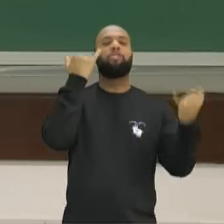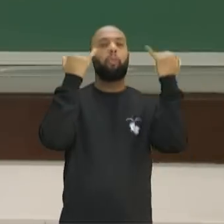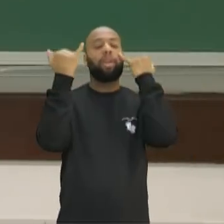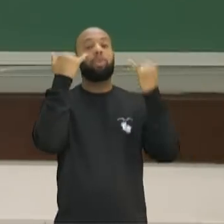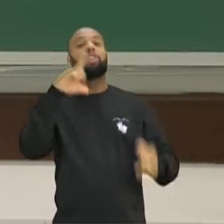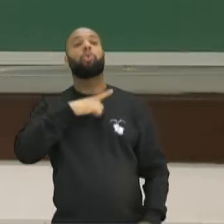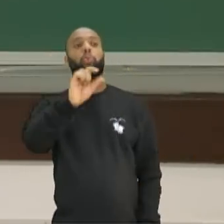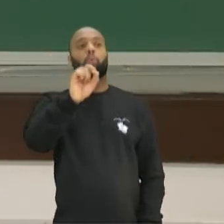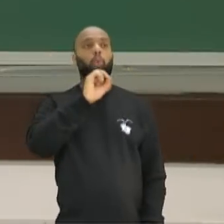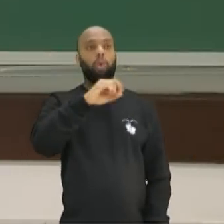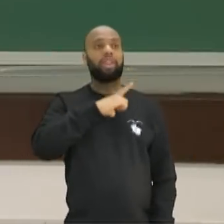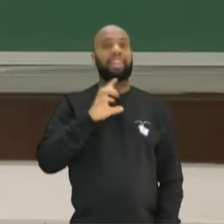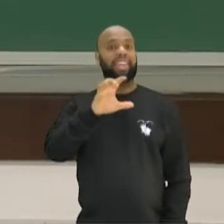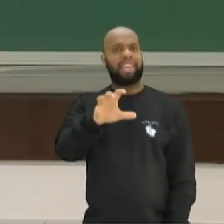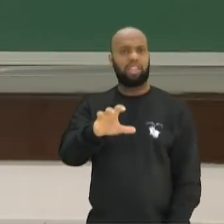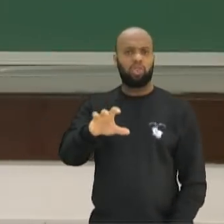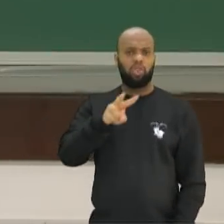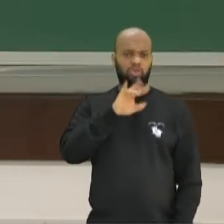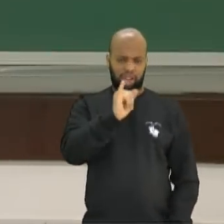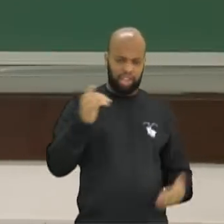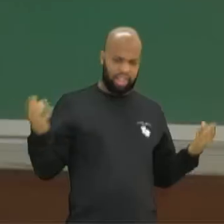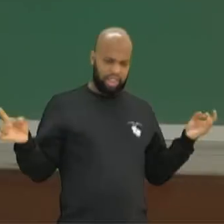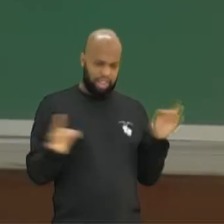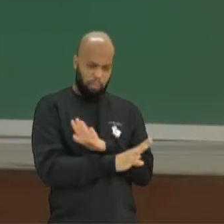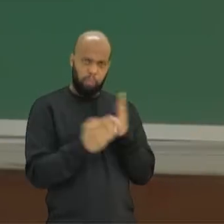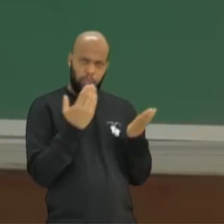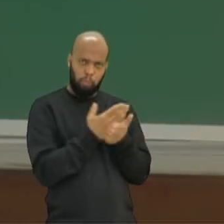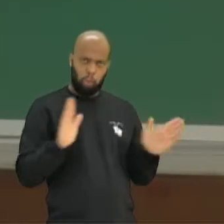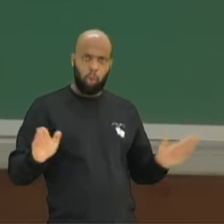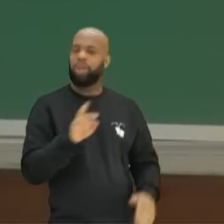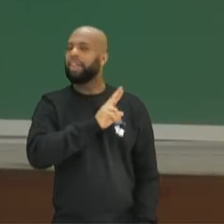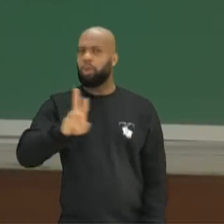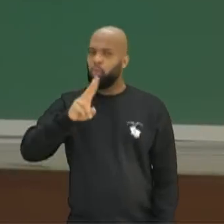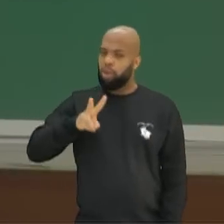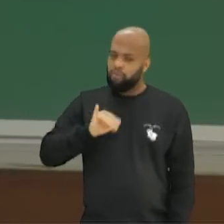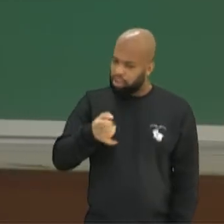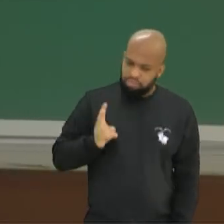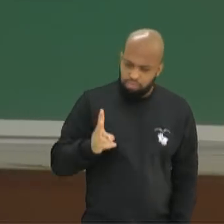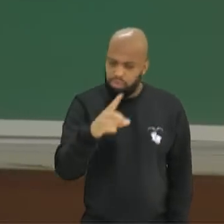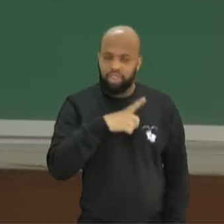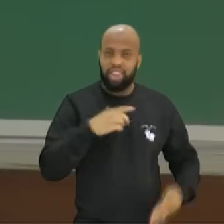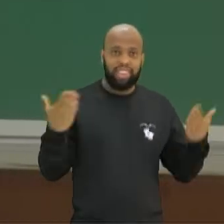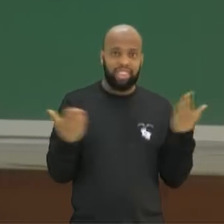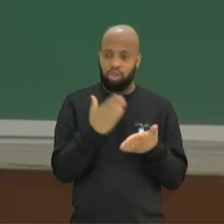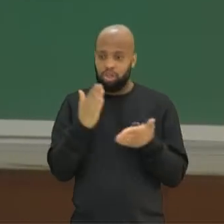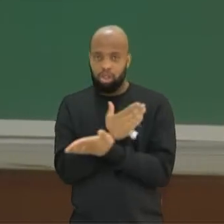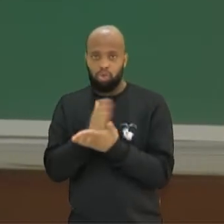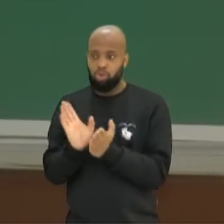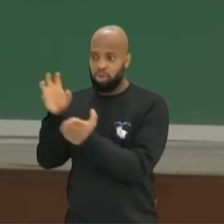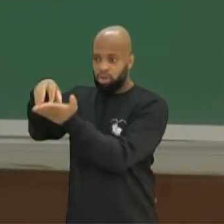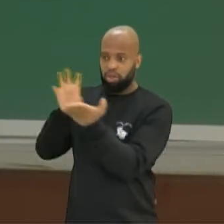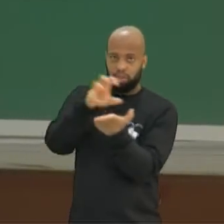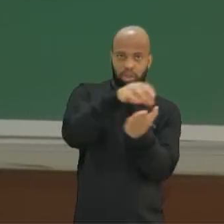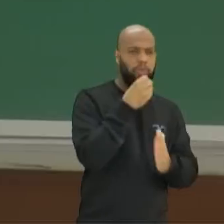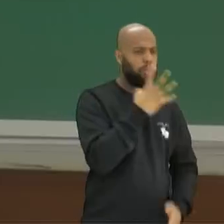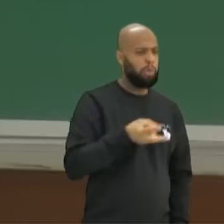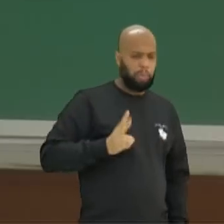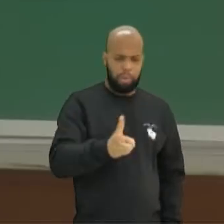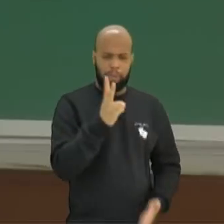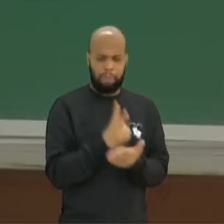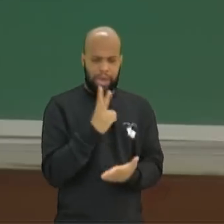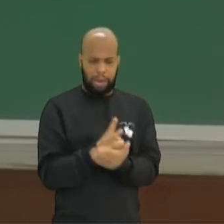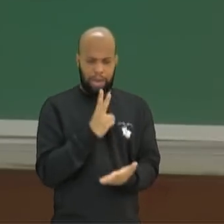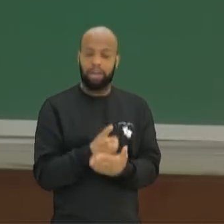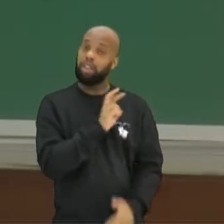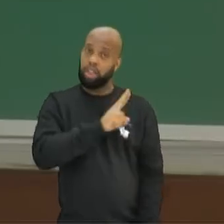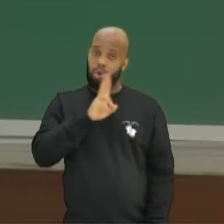informação para nós? Que isso não vai acabar aqui, do jeito que está. Que nós temos essas plataformas e está tudo bem, vai ser sempre assim.